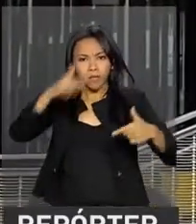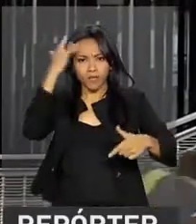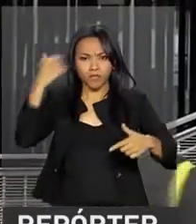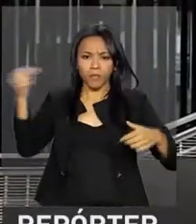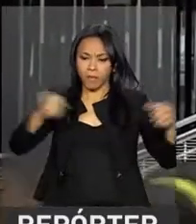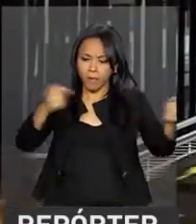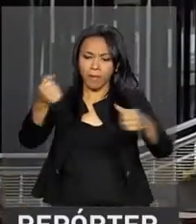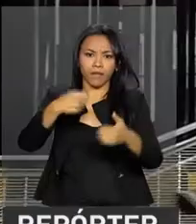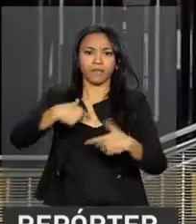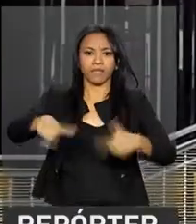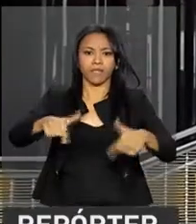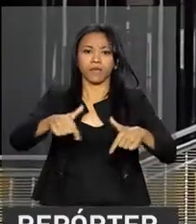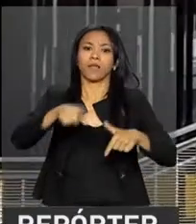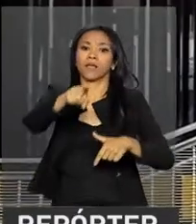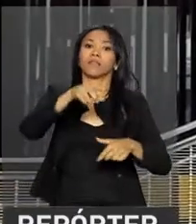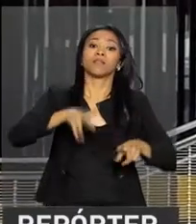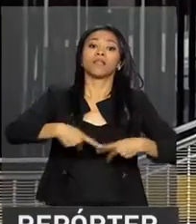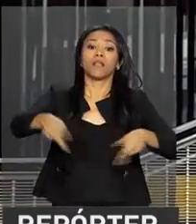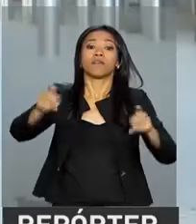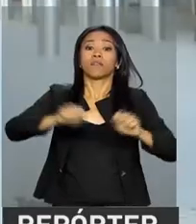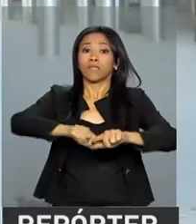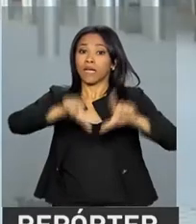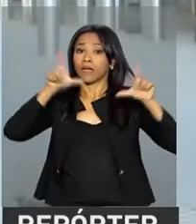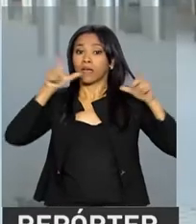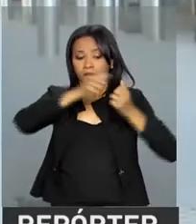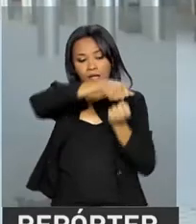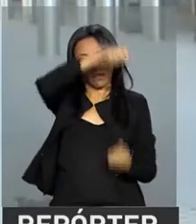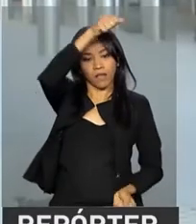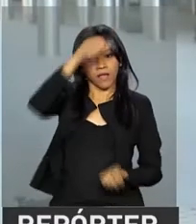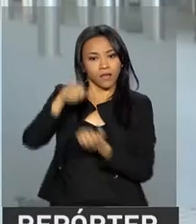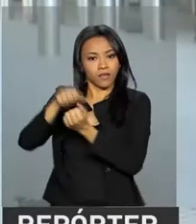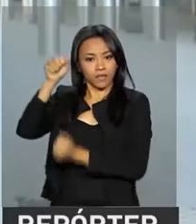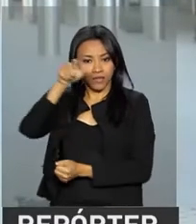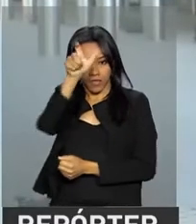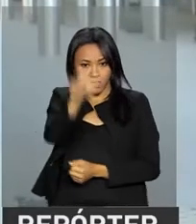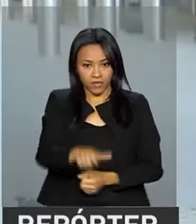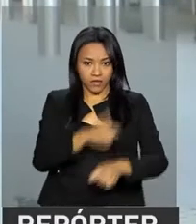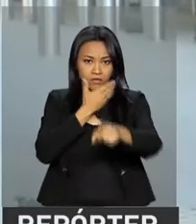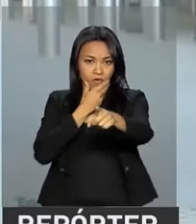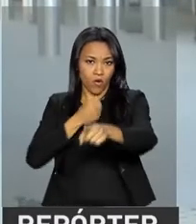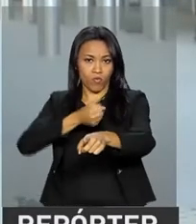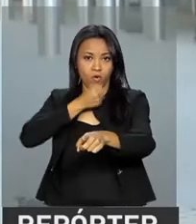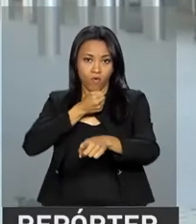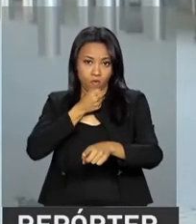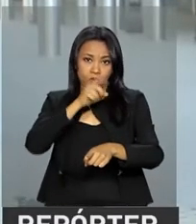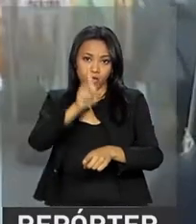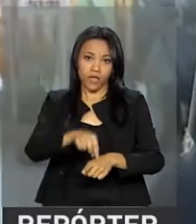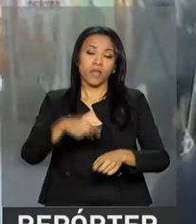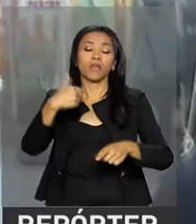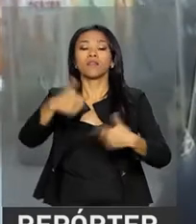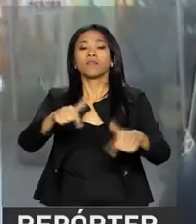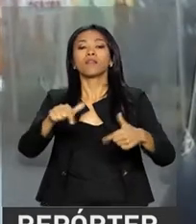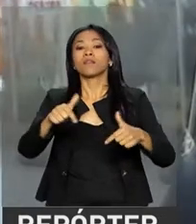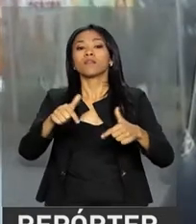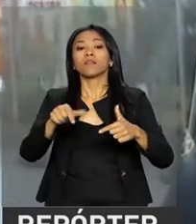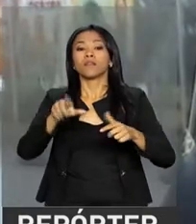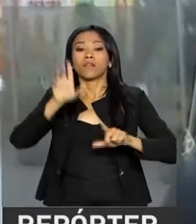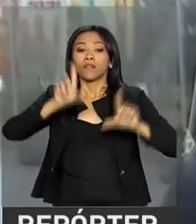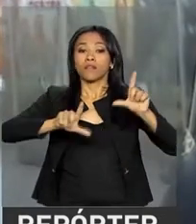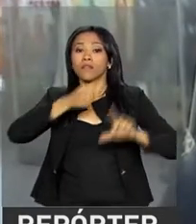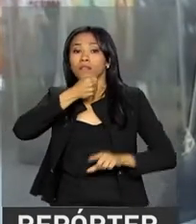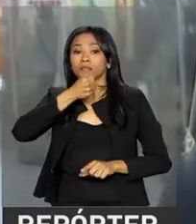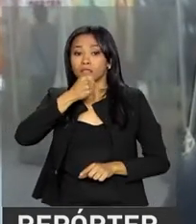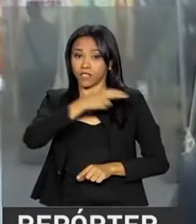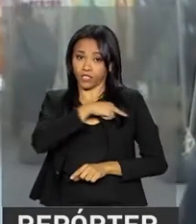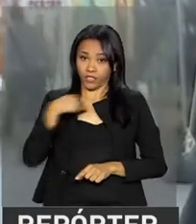cartazes e equipamentos para o prédio principal este jornalista correspondente internacional de uma rede chinesa diz que desde 2007